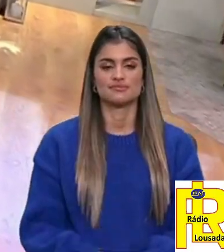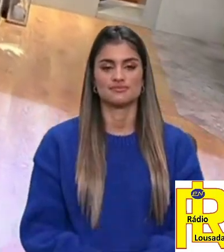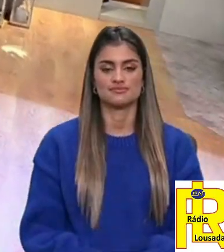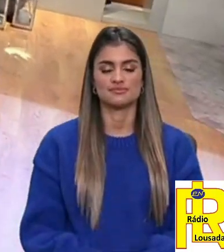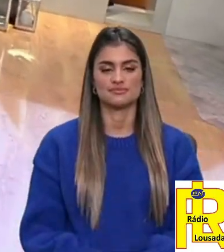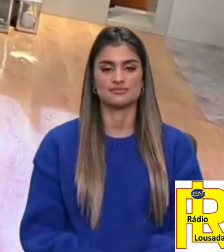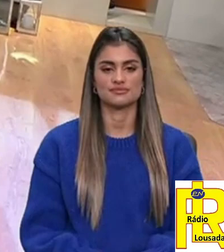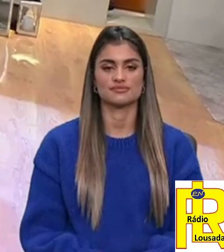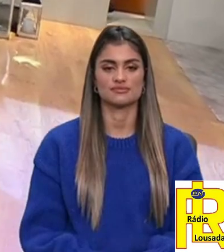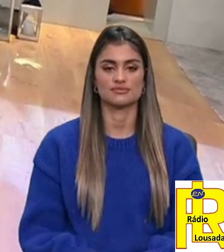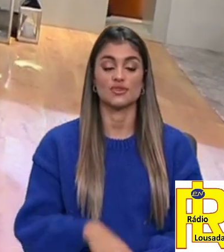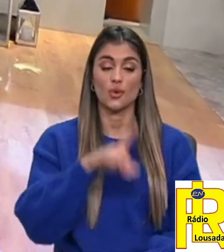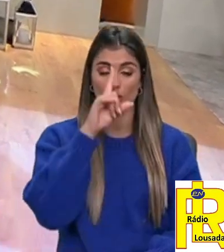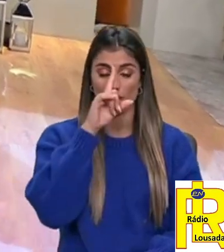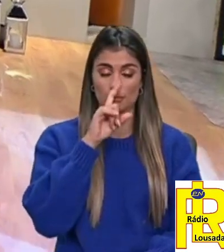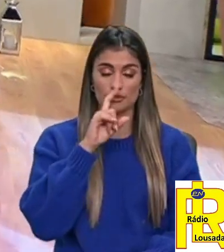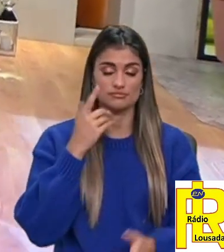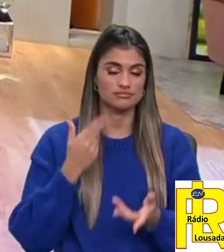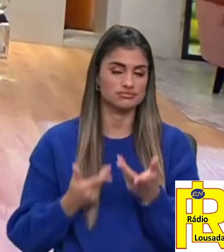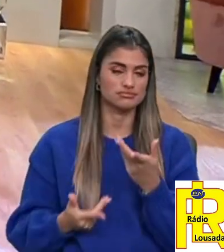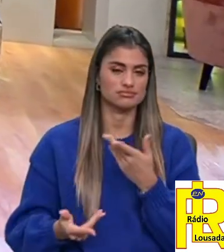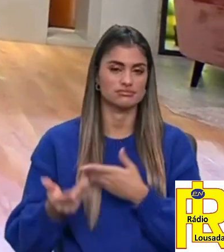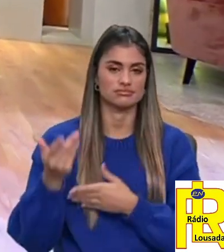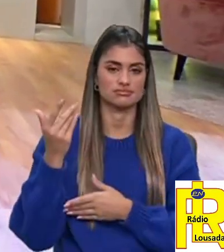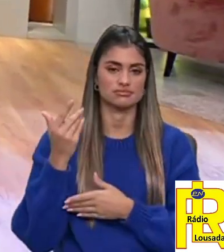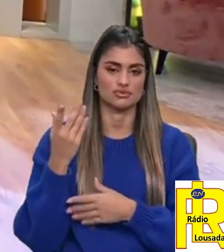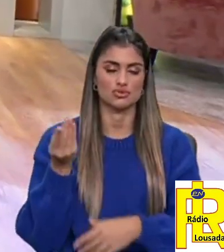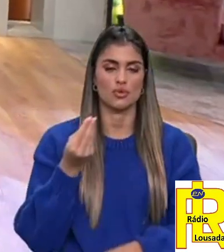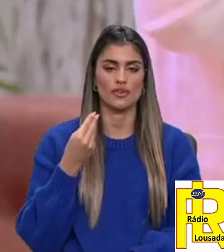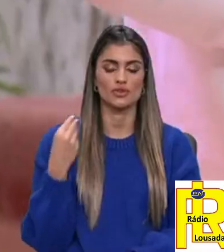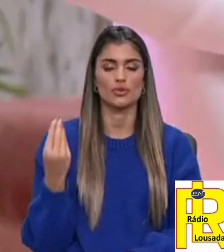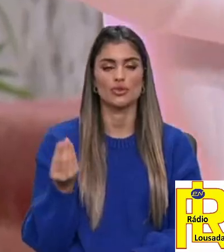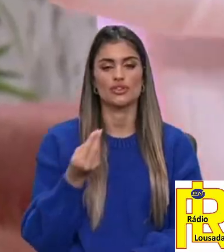Lembro do nosso tempo de adolescente,